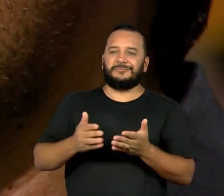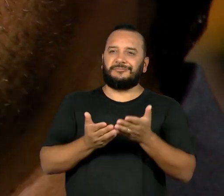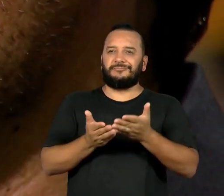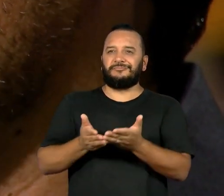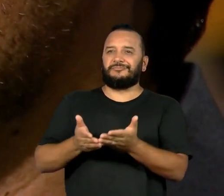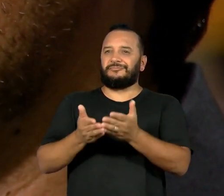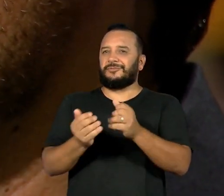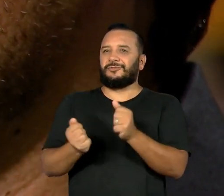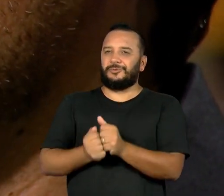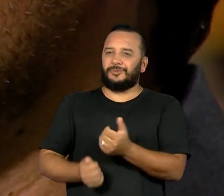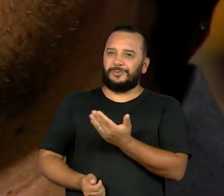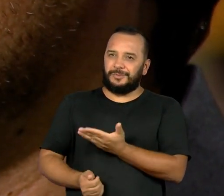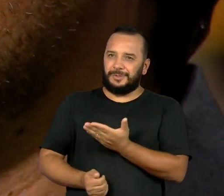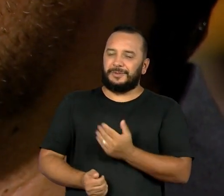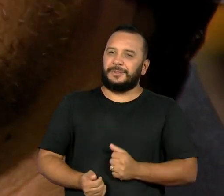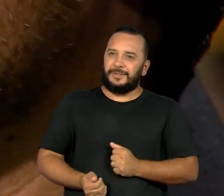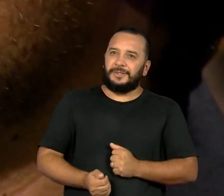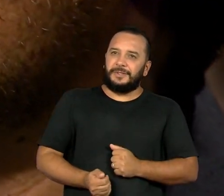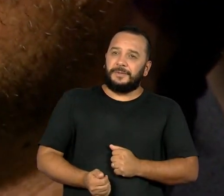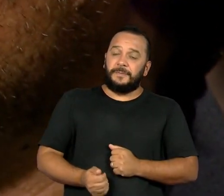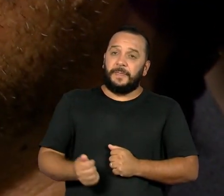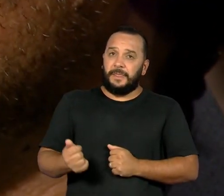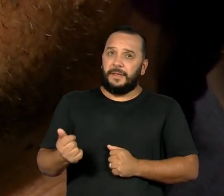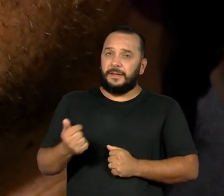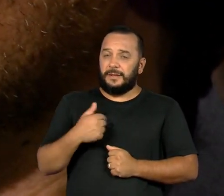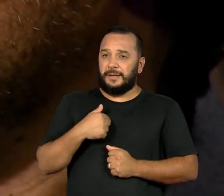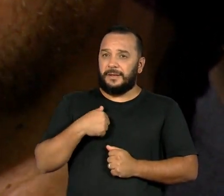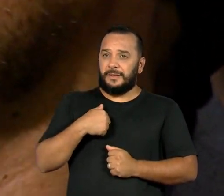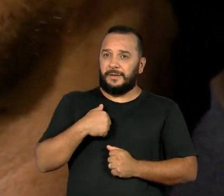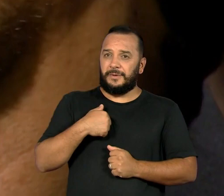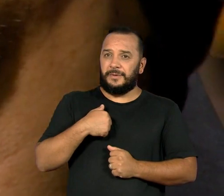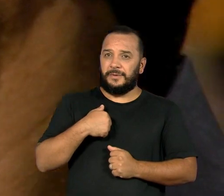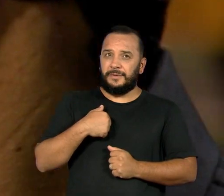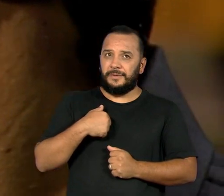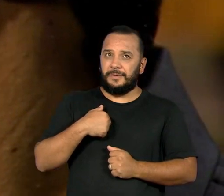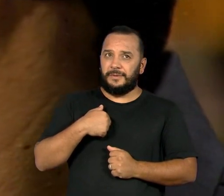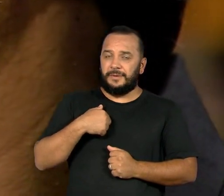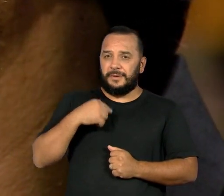E é alguém com quem eu descubro